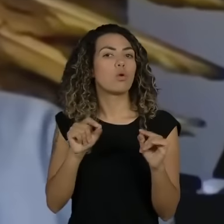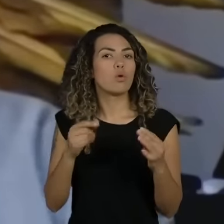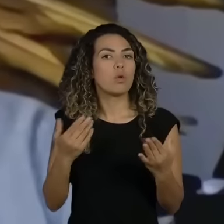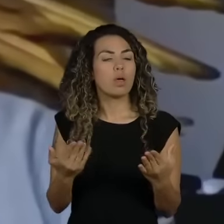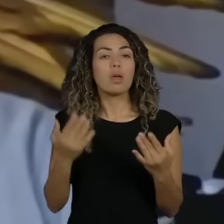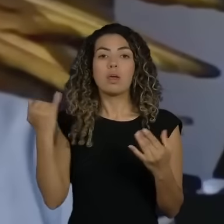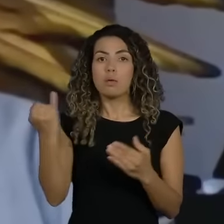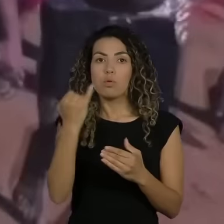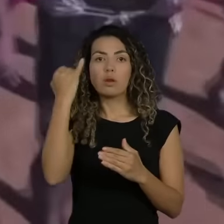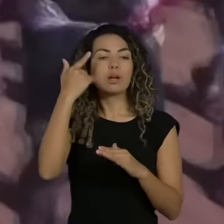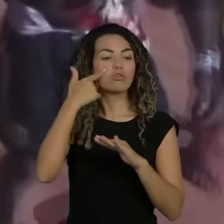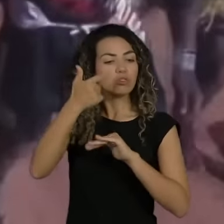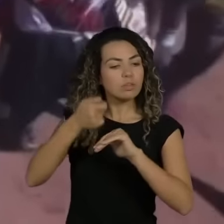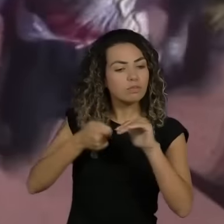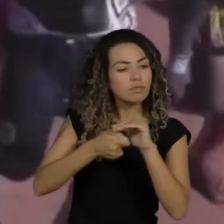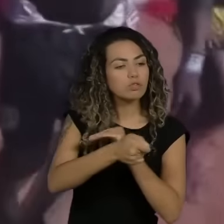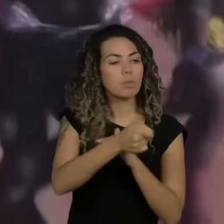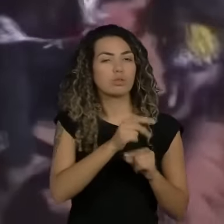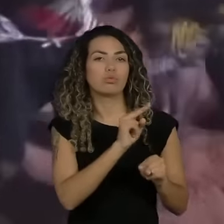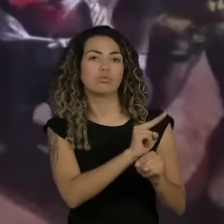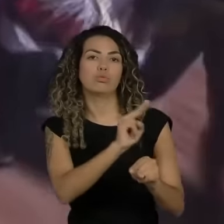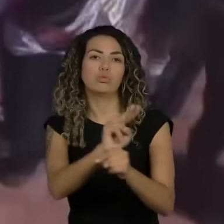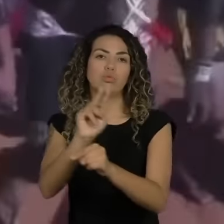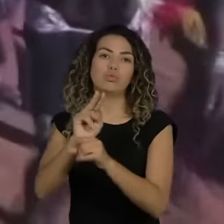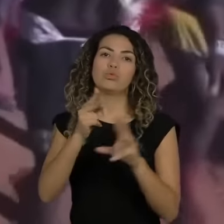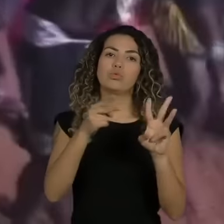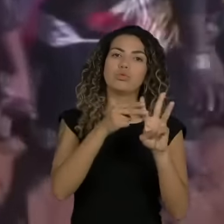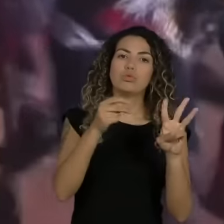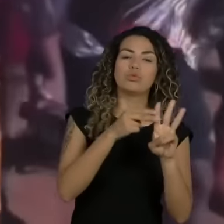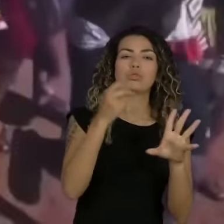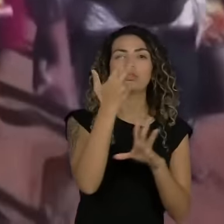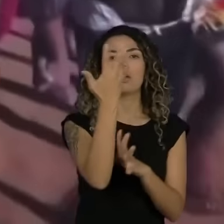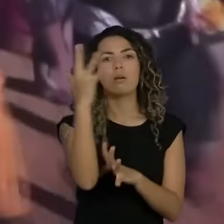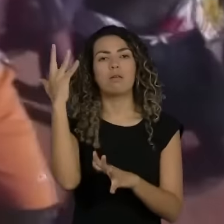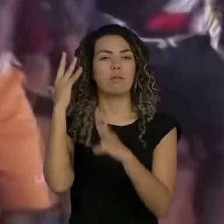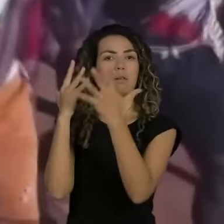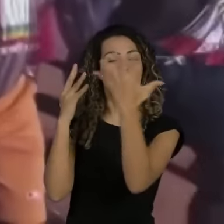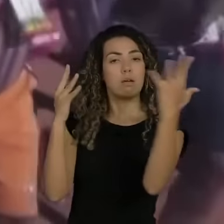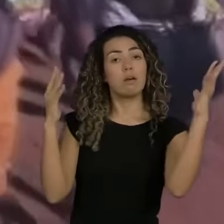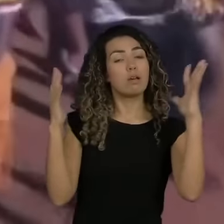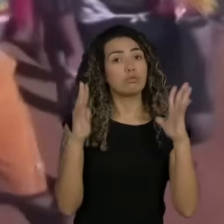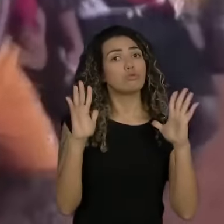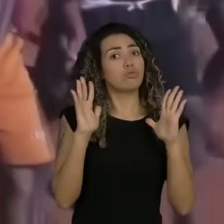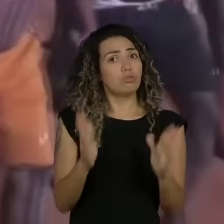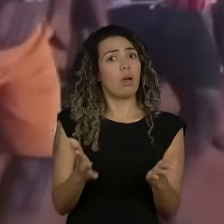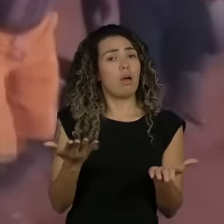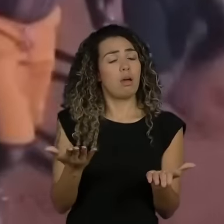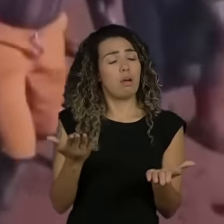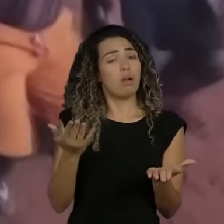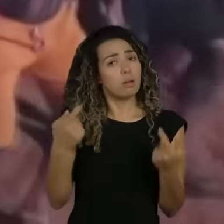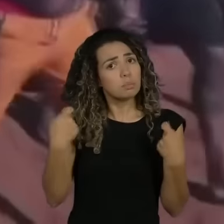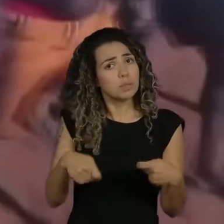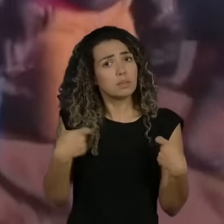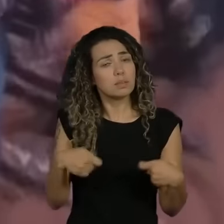e comunidades locais, menos de 1%, chegou diretamente nos territórios. Muitas das vezes fica no meio do